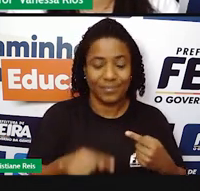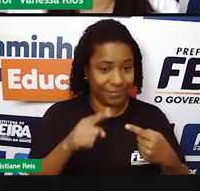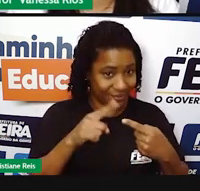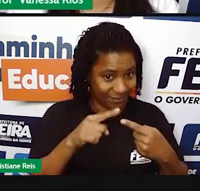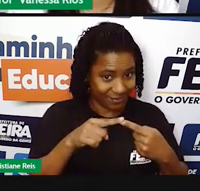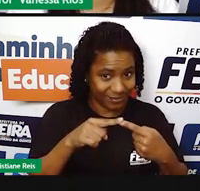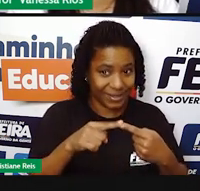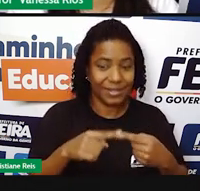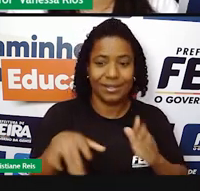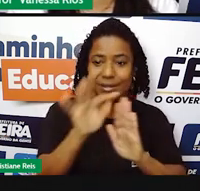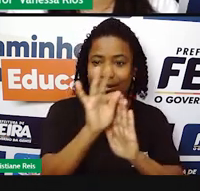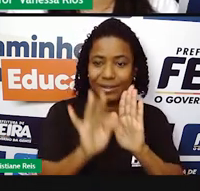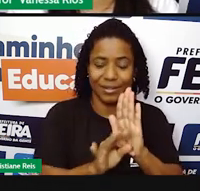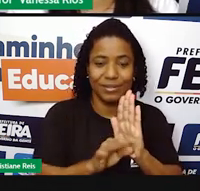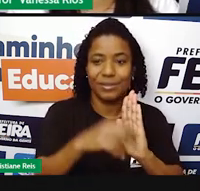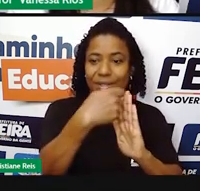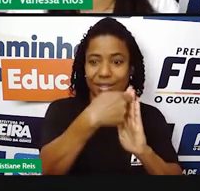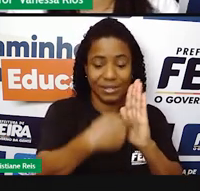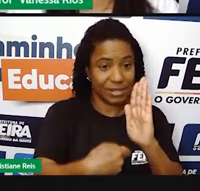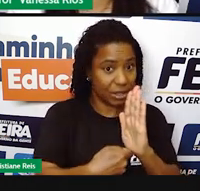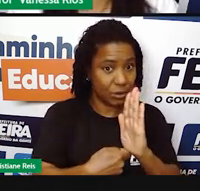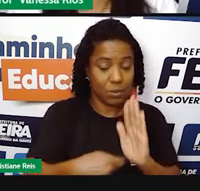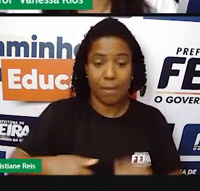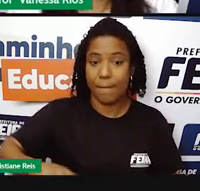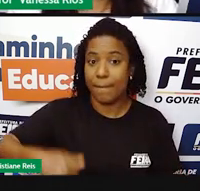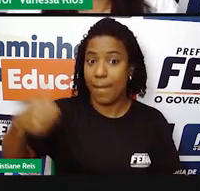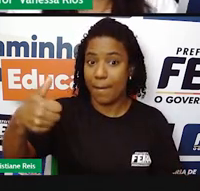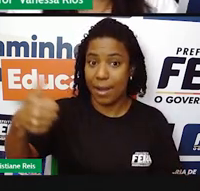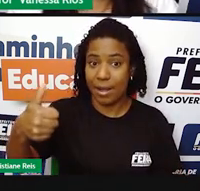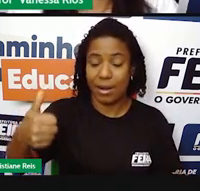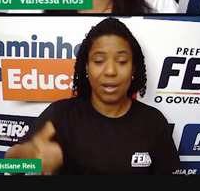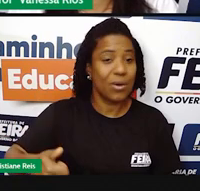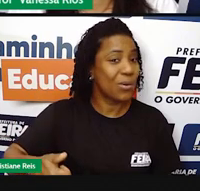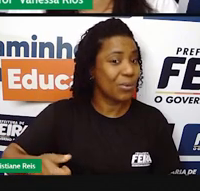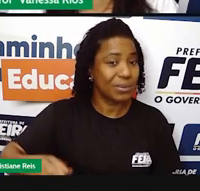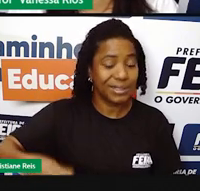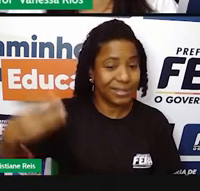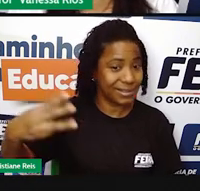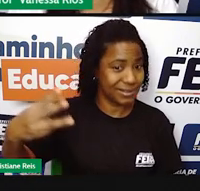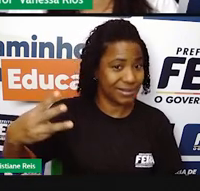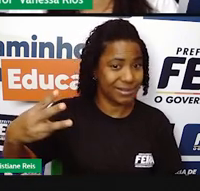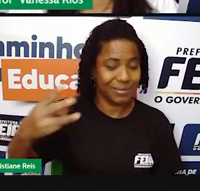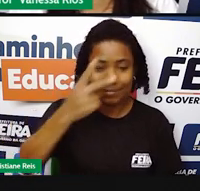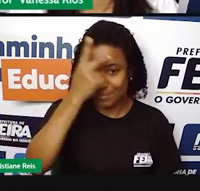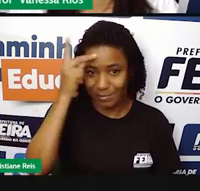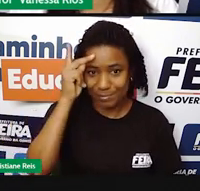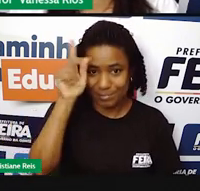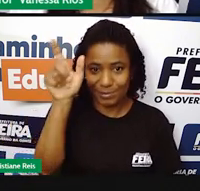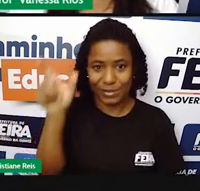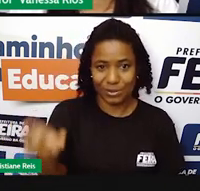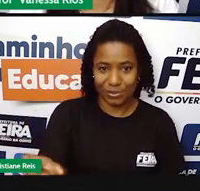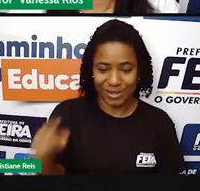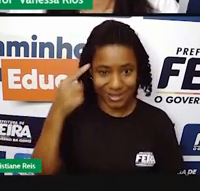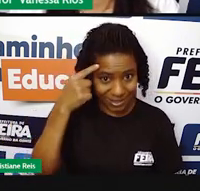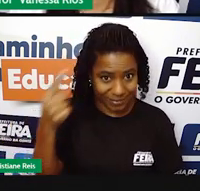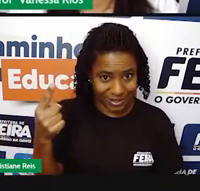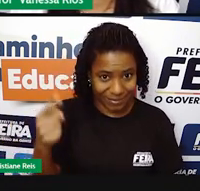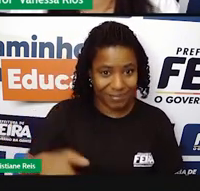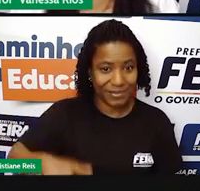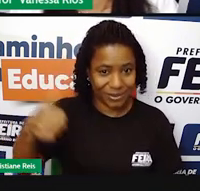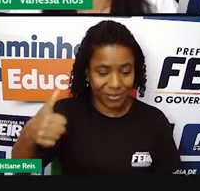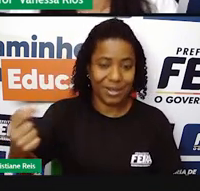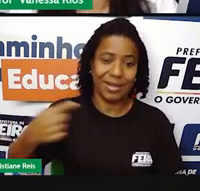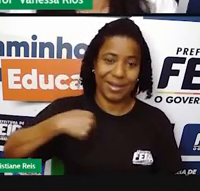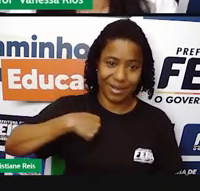são textos escritos em primeira e também terceira pessoa. Então, a gente já viu, né? A primeira pessoa, eu,